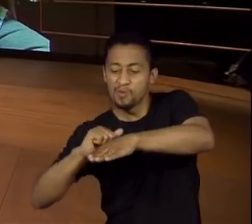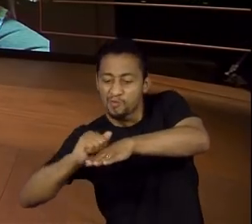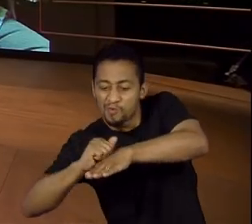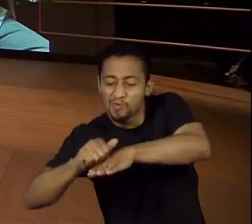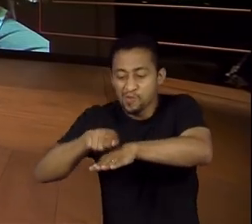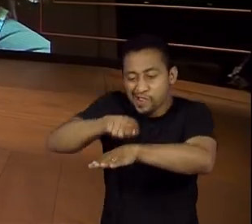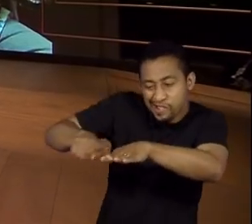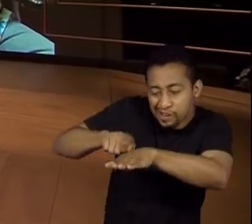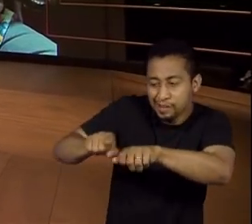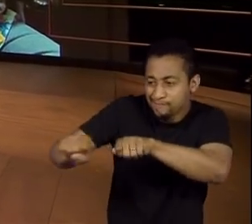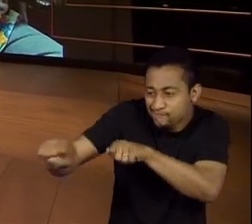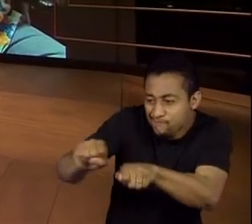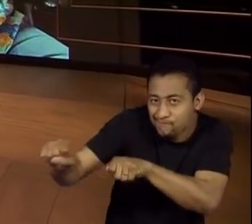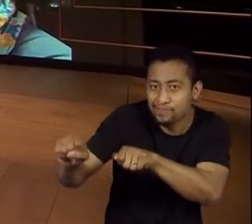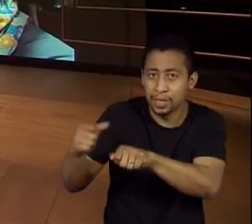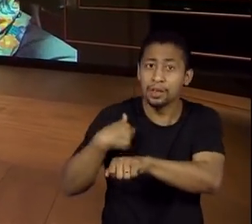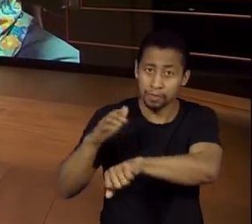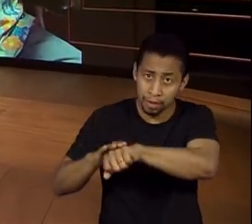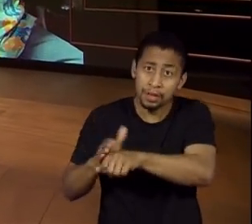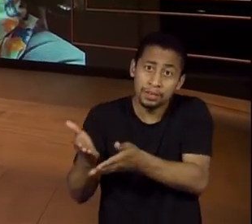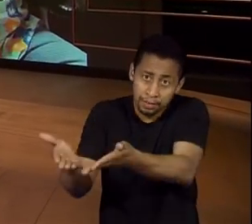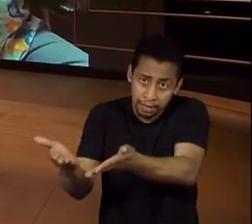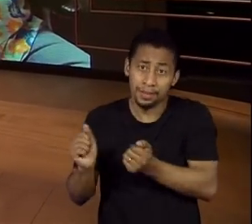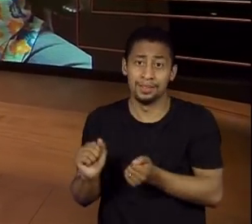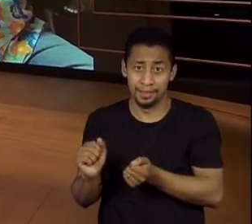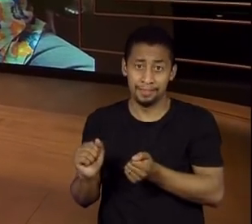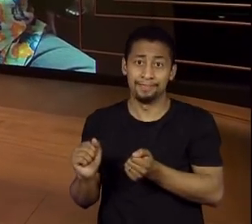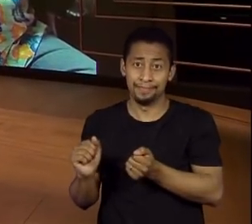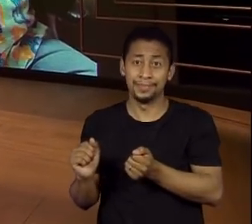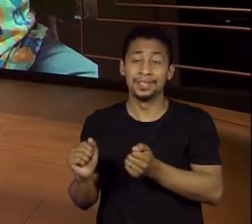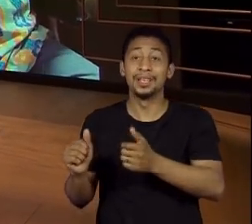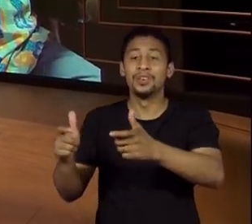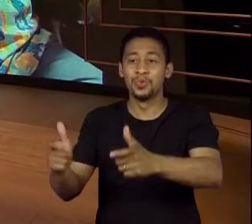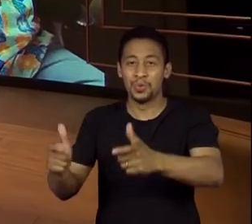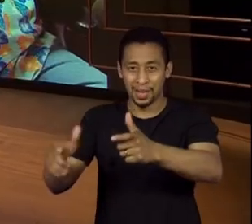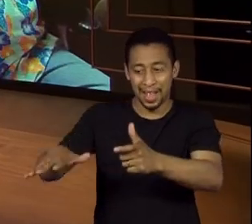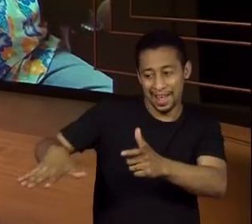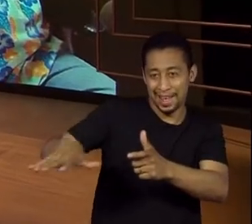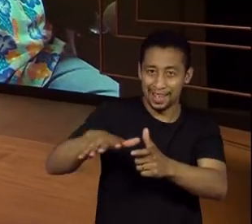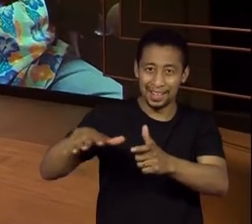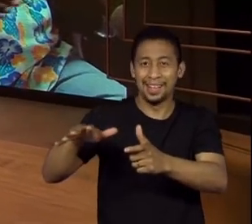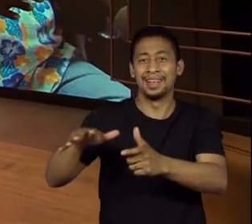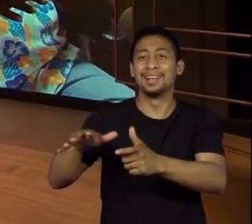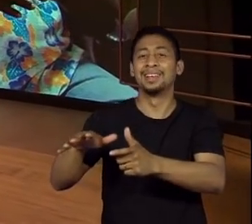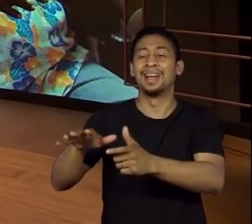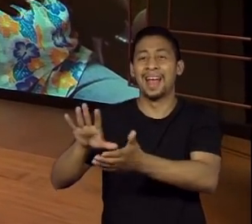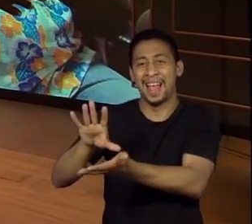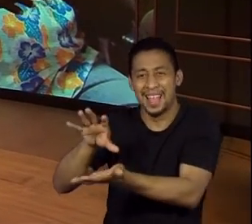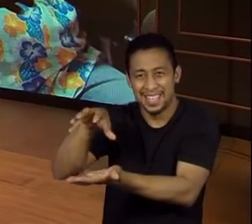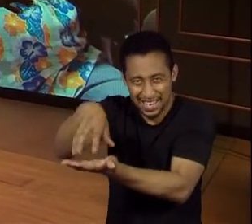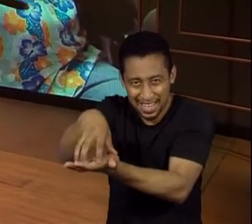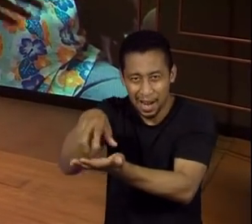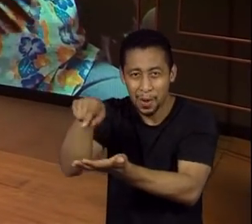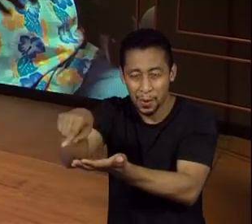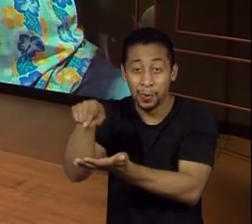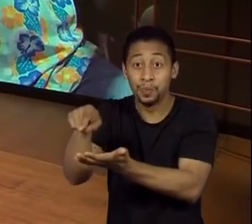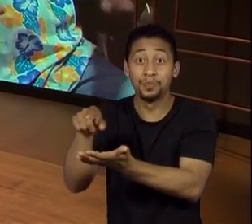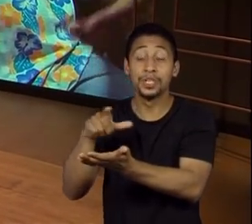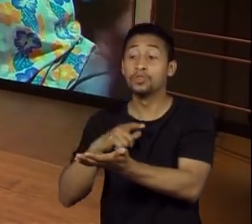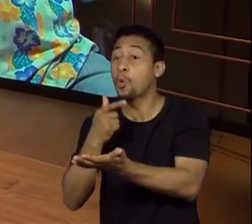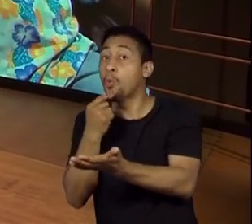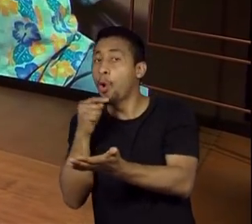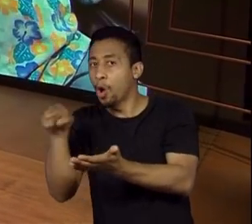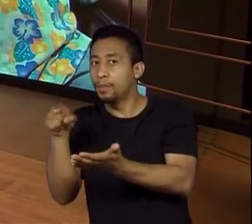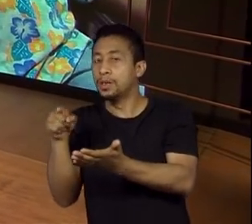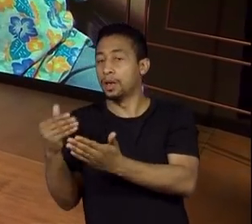do Brasil. Eu era um cara que ele tinha um material que dava para a garotada vender,